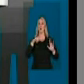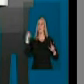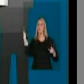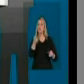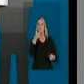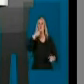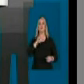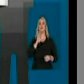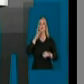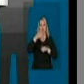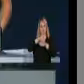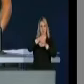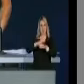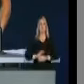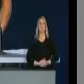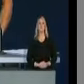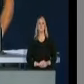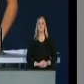possam participar.